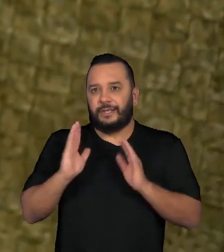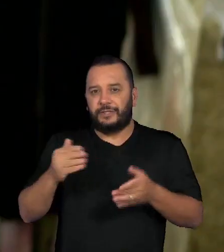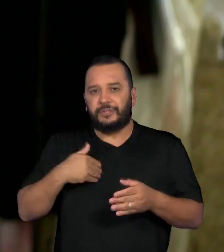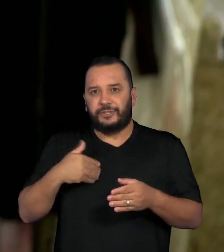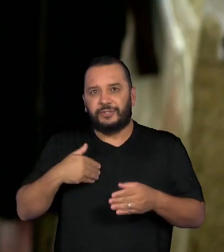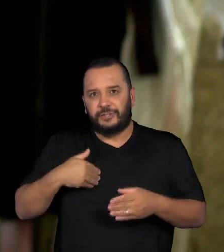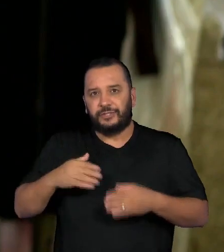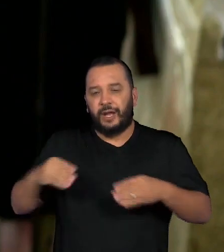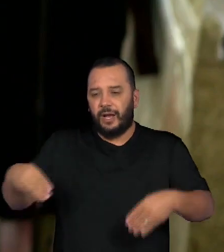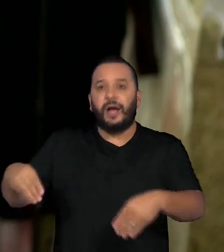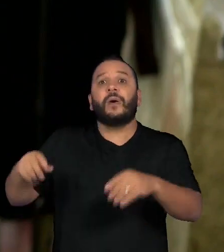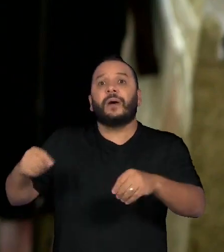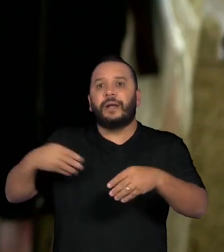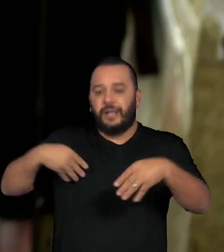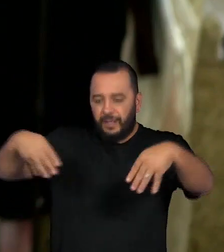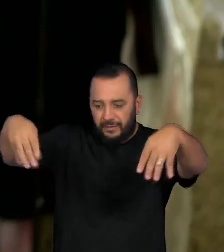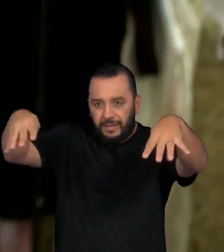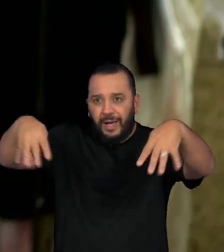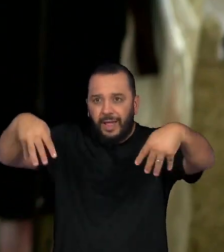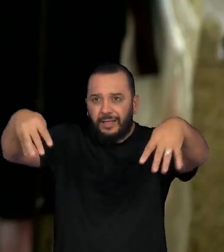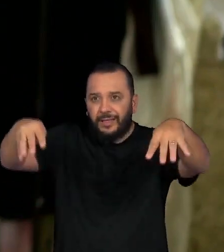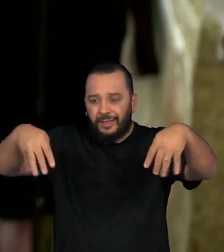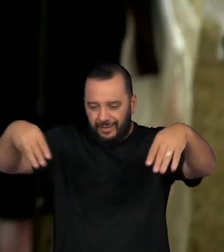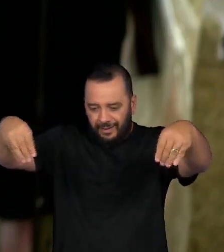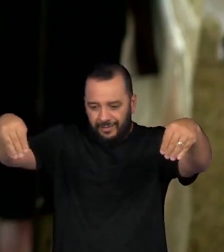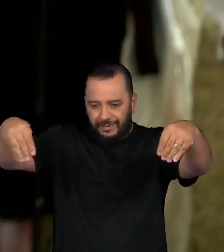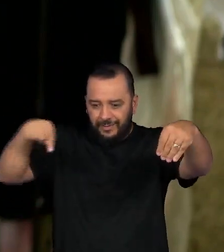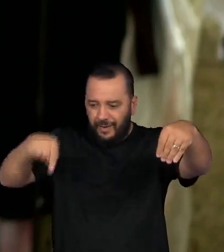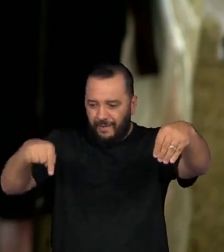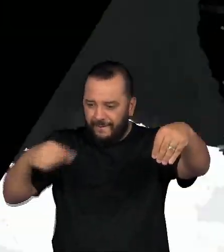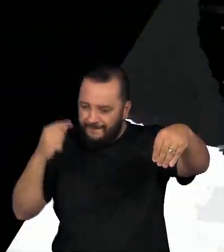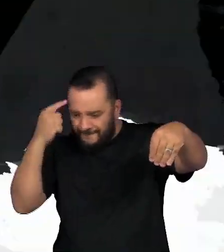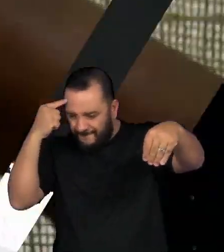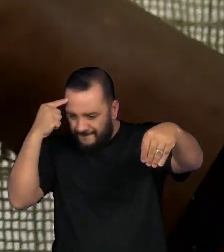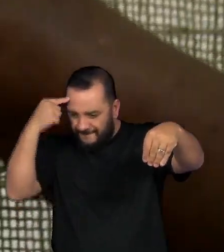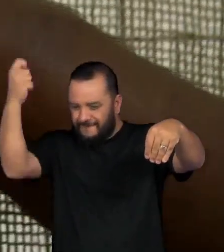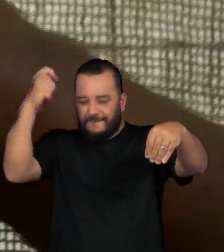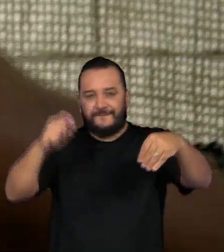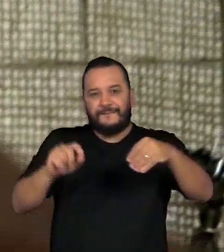mantelão? A única diferença é que eu pego esse retalho e faço roupa.